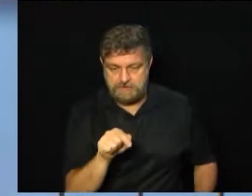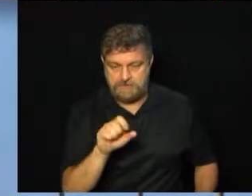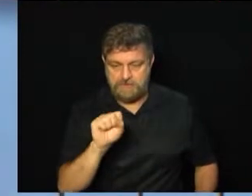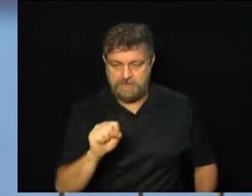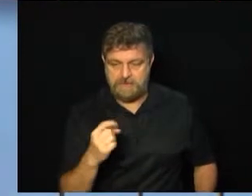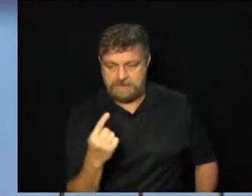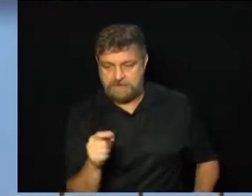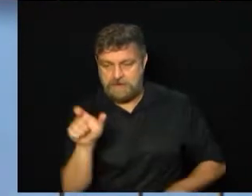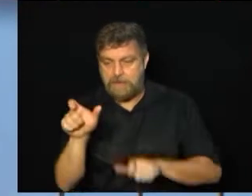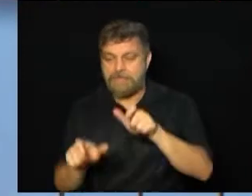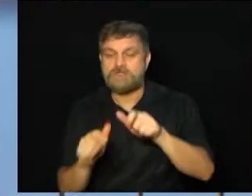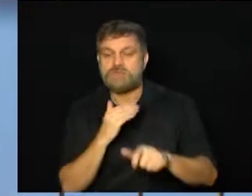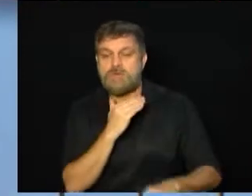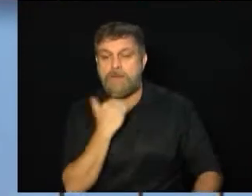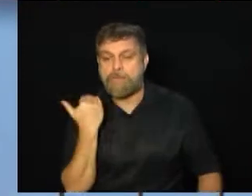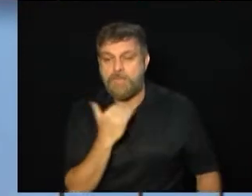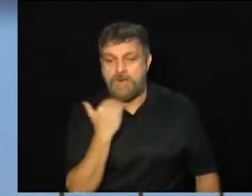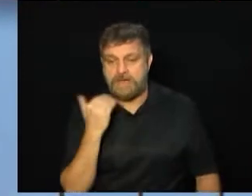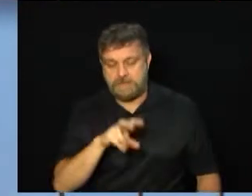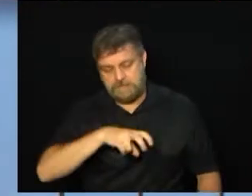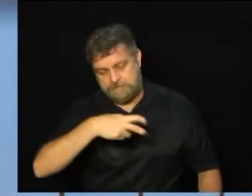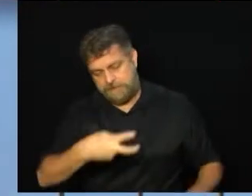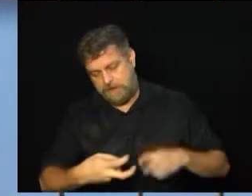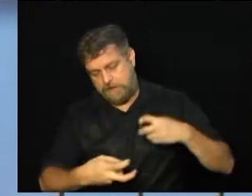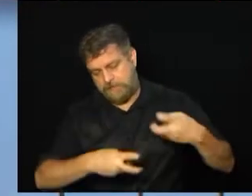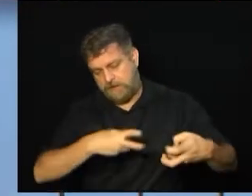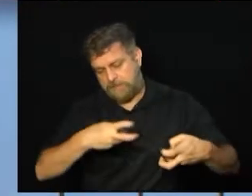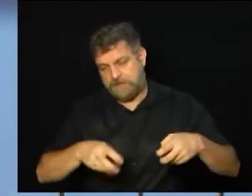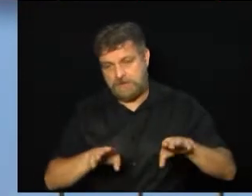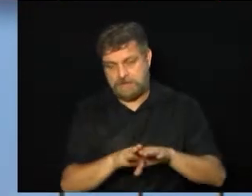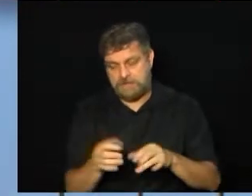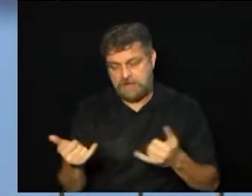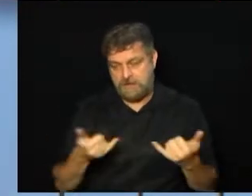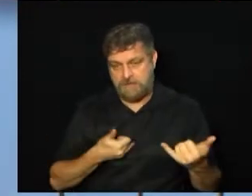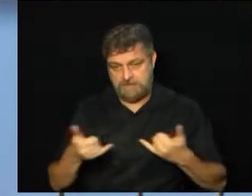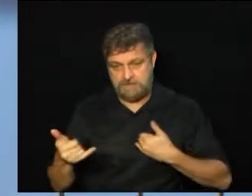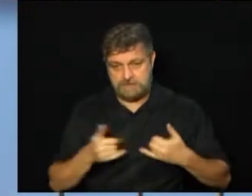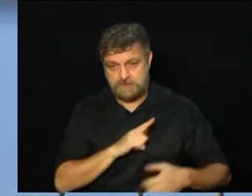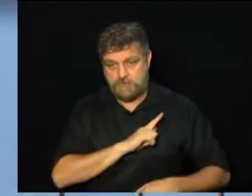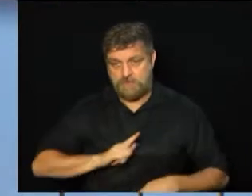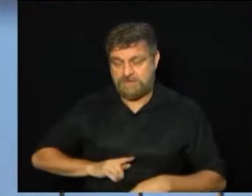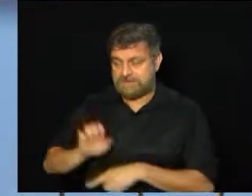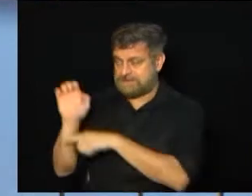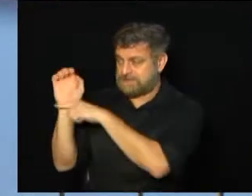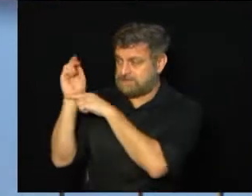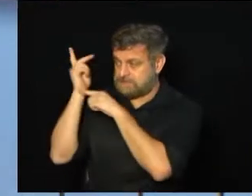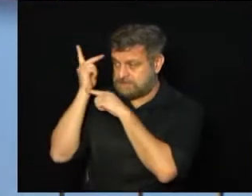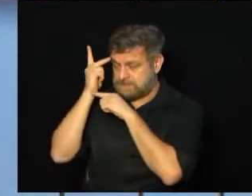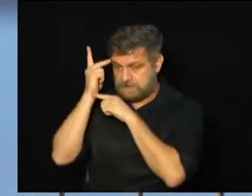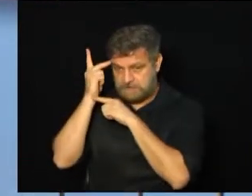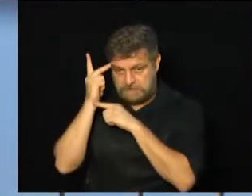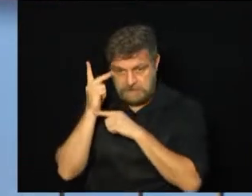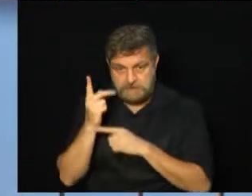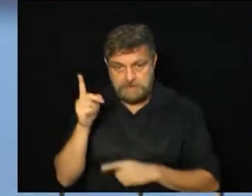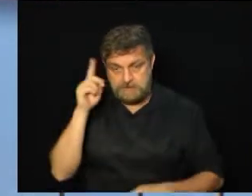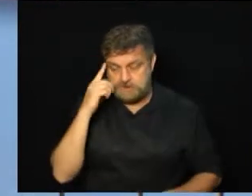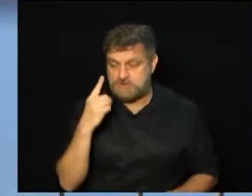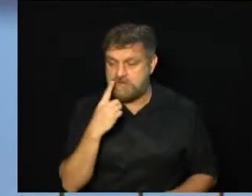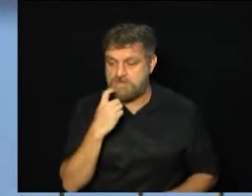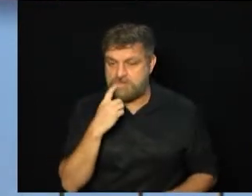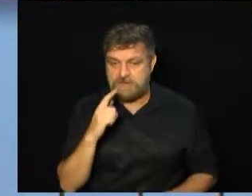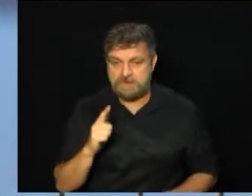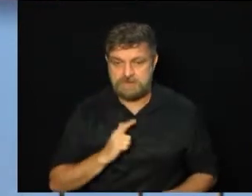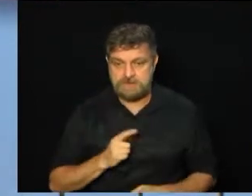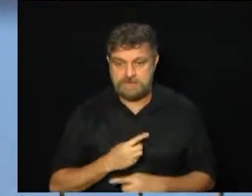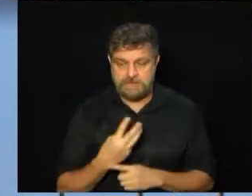152.081 óbitos. Ainda de acordo com informações do governo paulista, neste feriado haviam